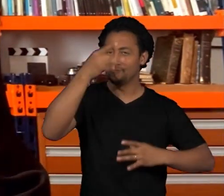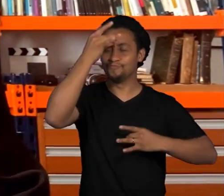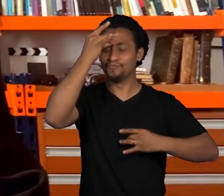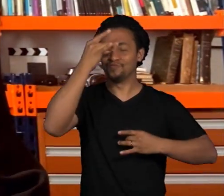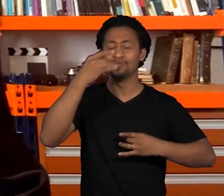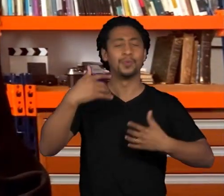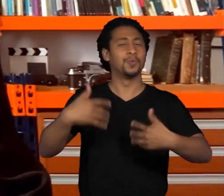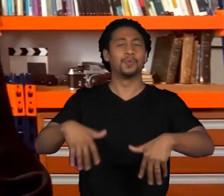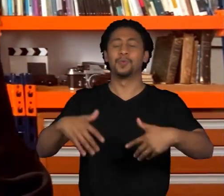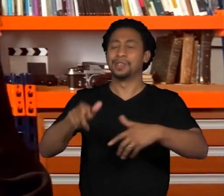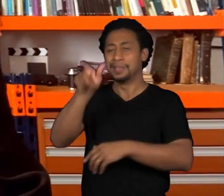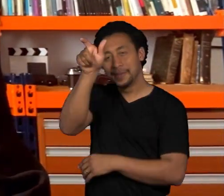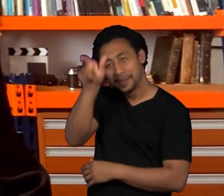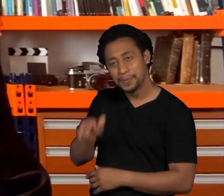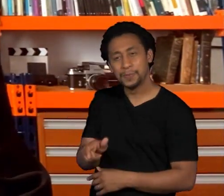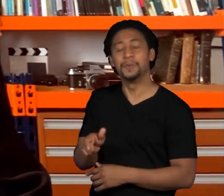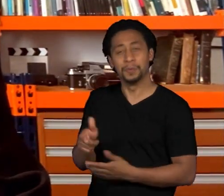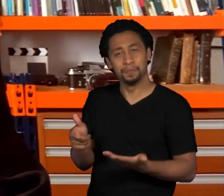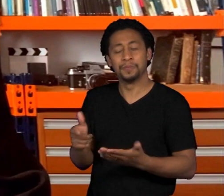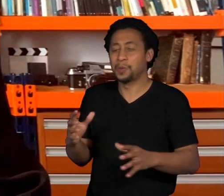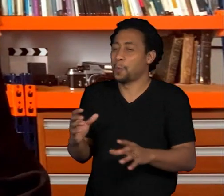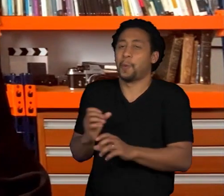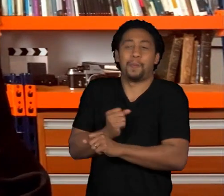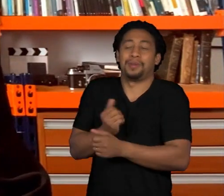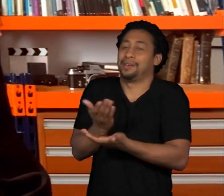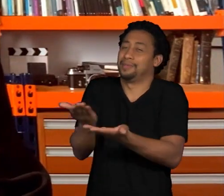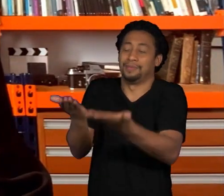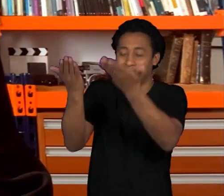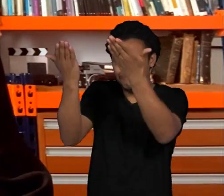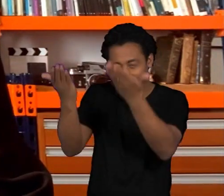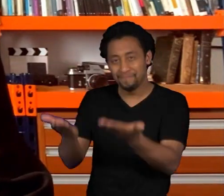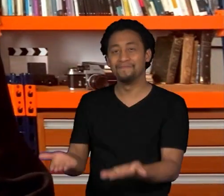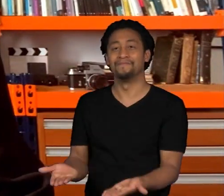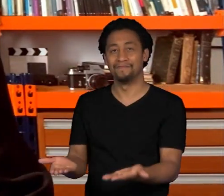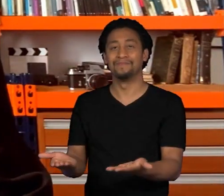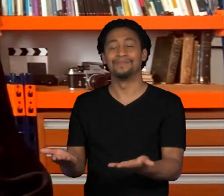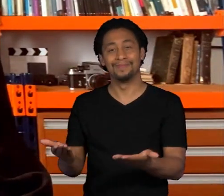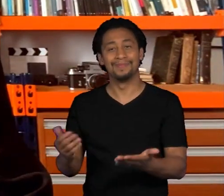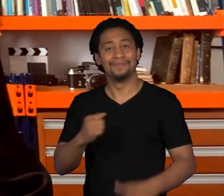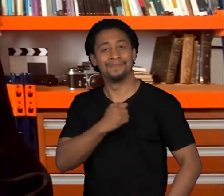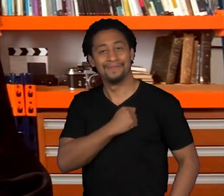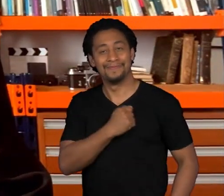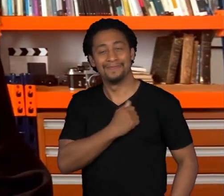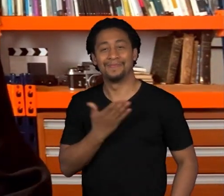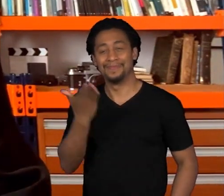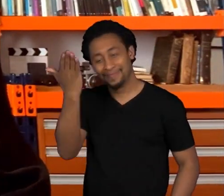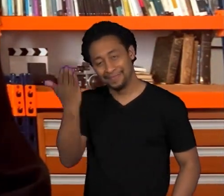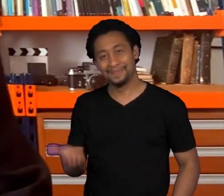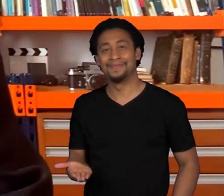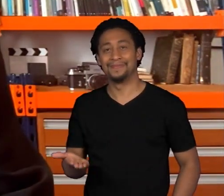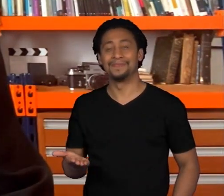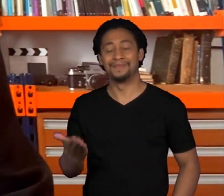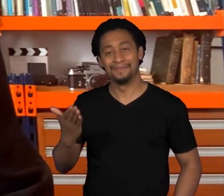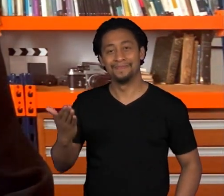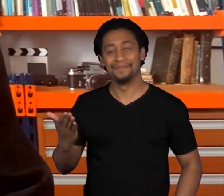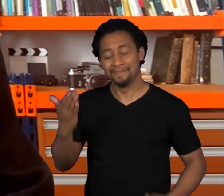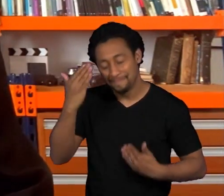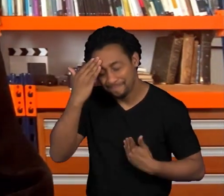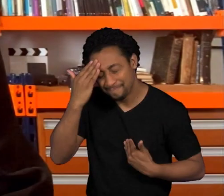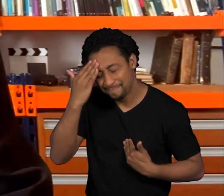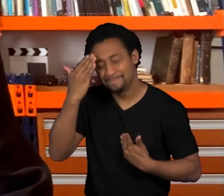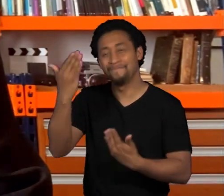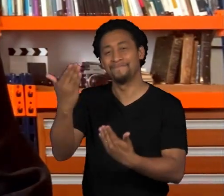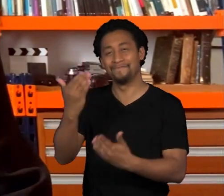Antônio inteiro completo feito à mão salve Antônio Carlos Nóbrega salve